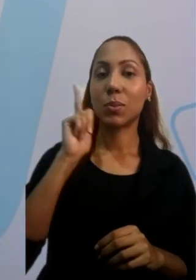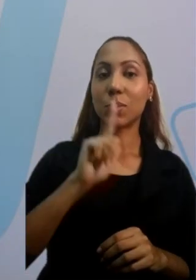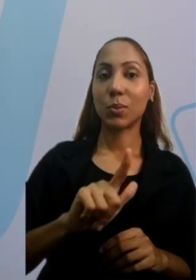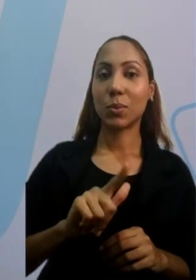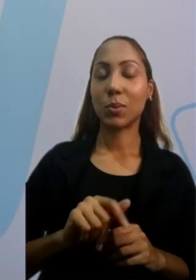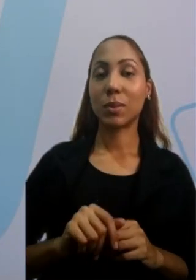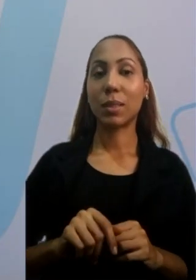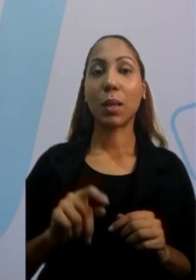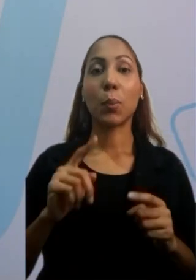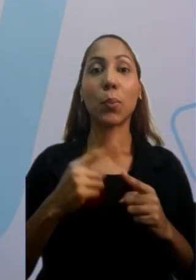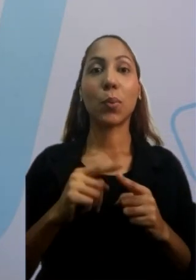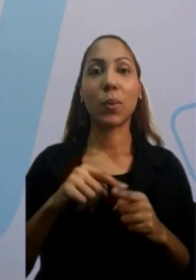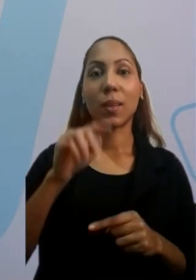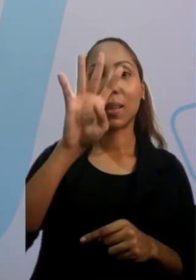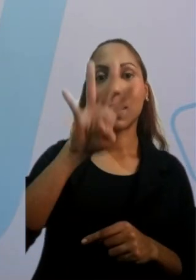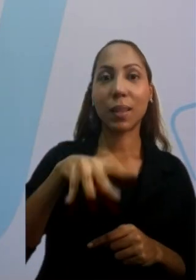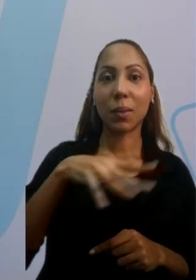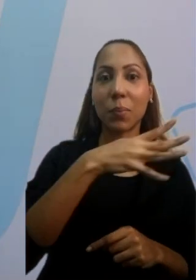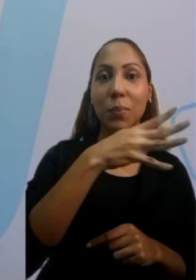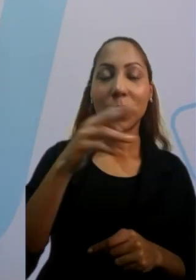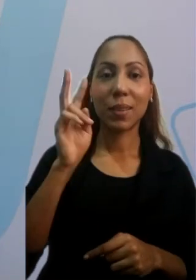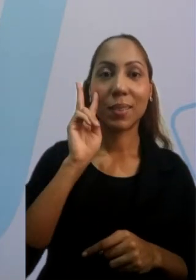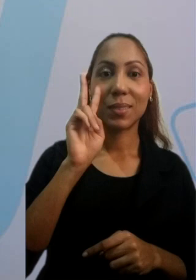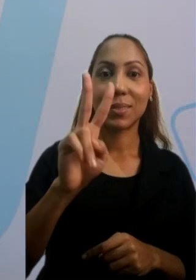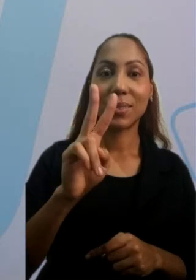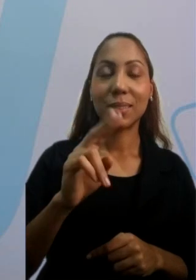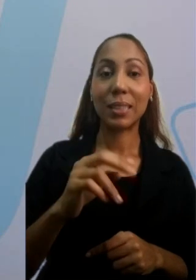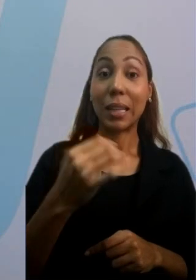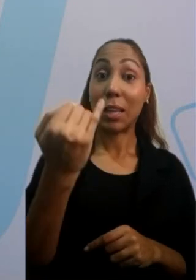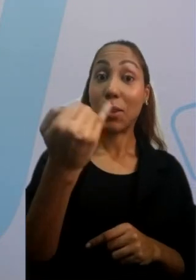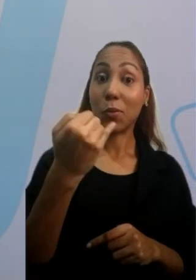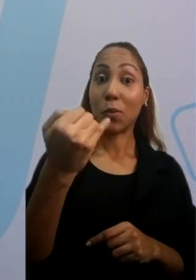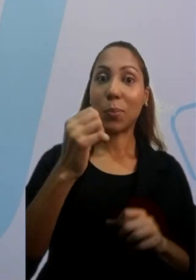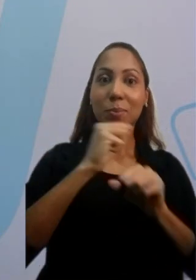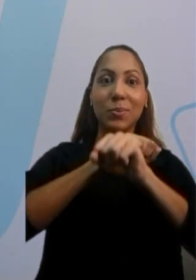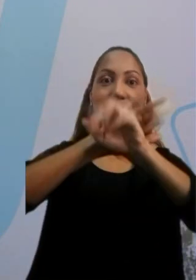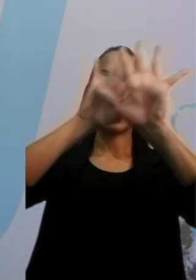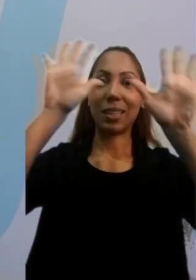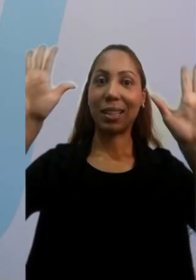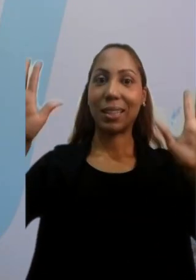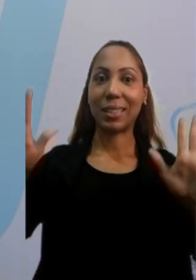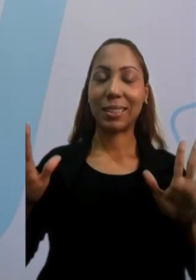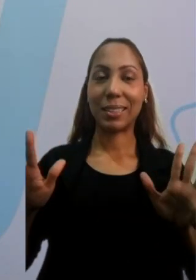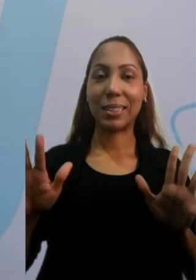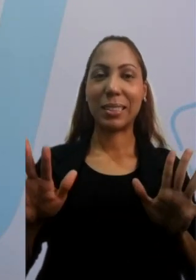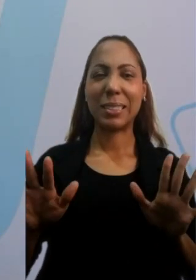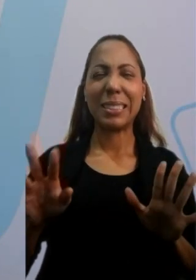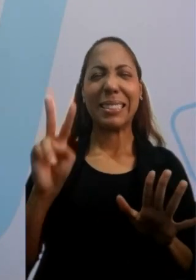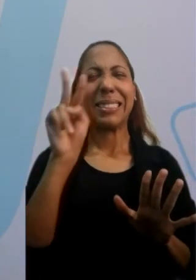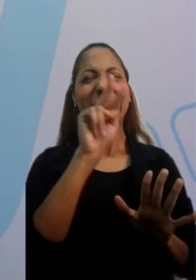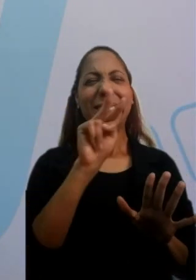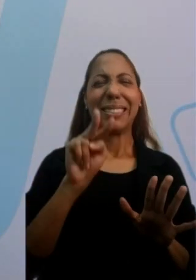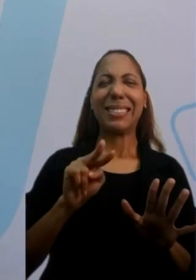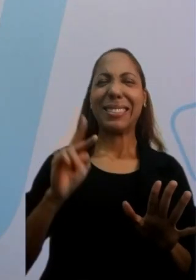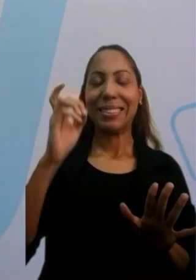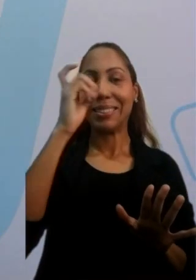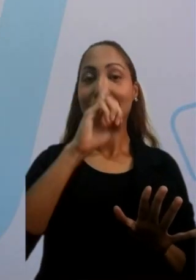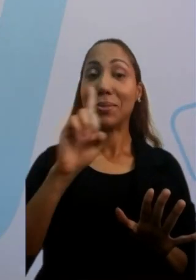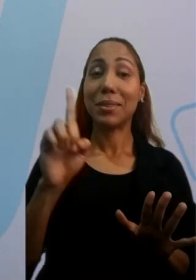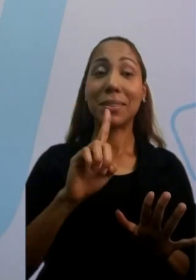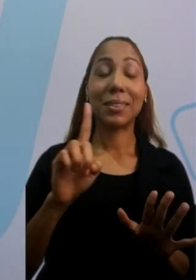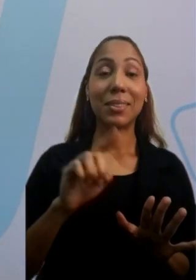a tabela. As informações estão claras. Então, a gente não tem muito o que procurar. A